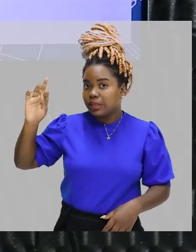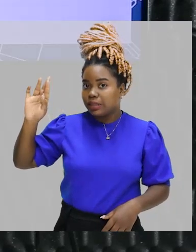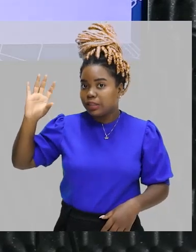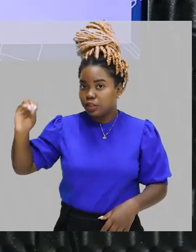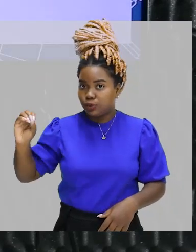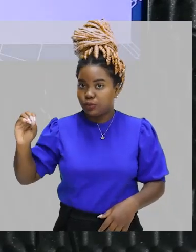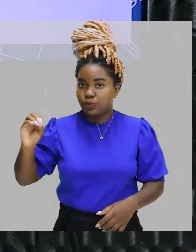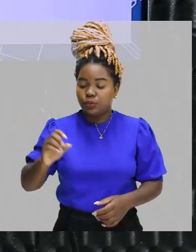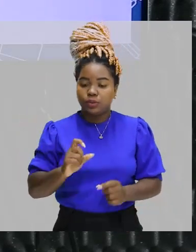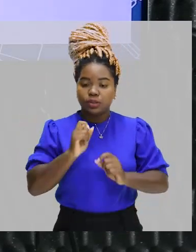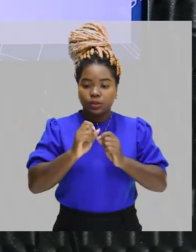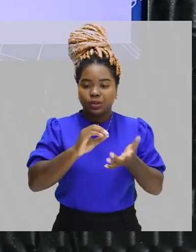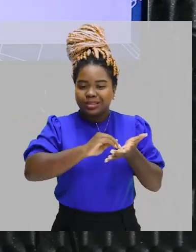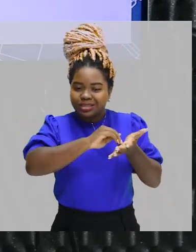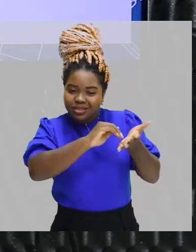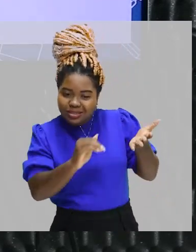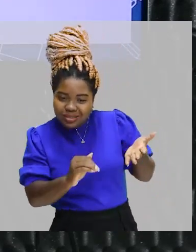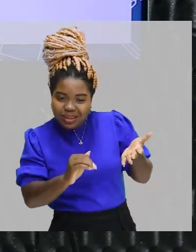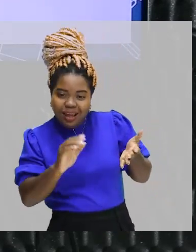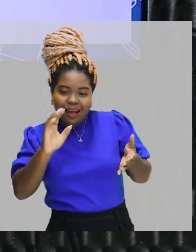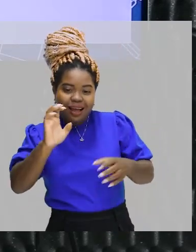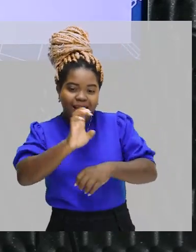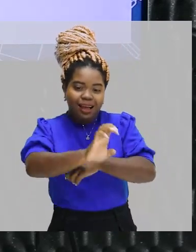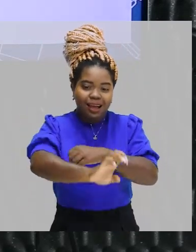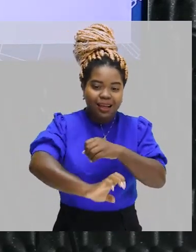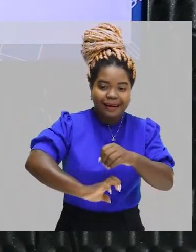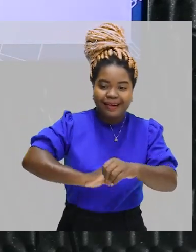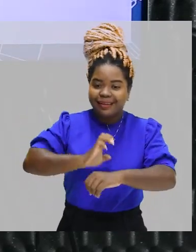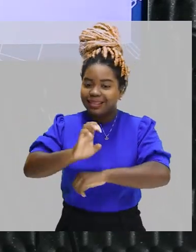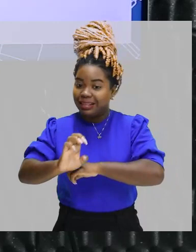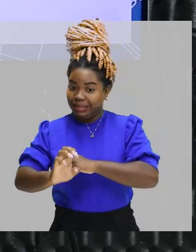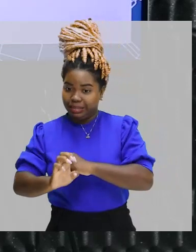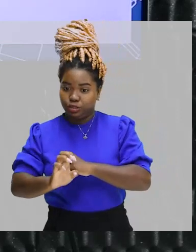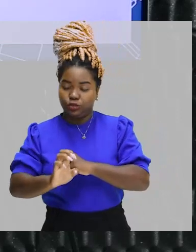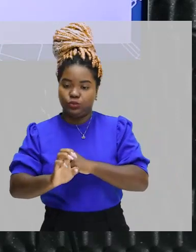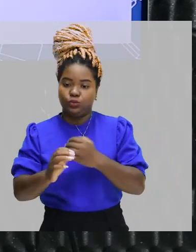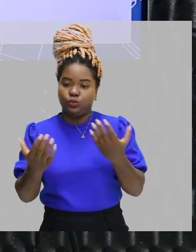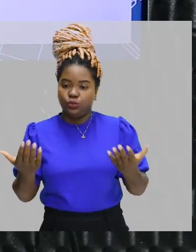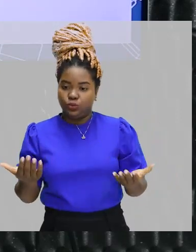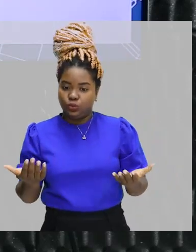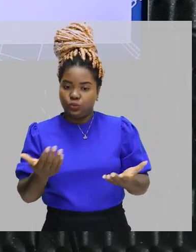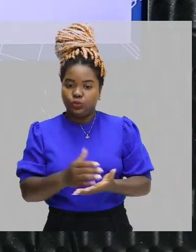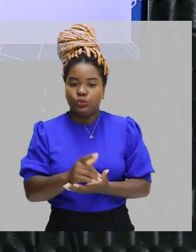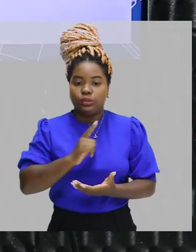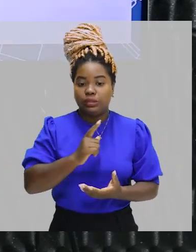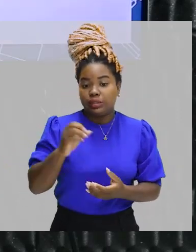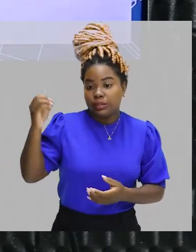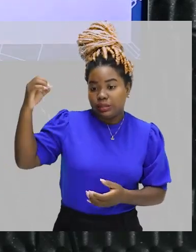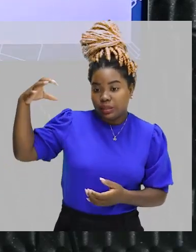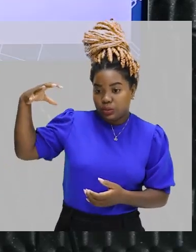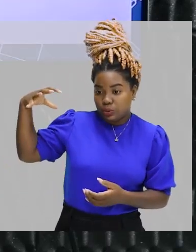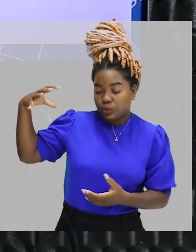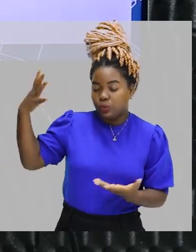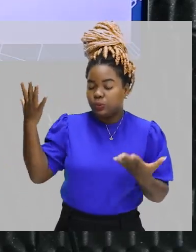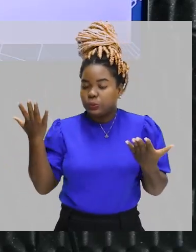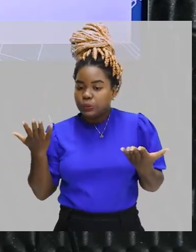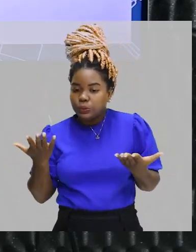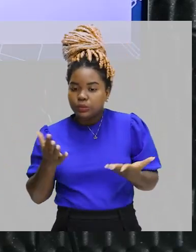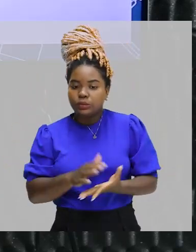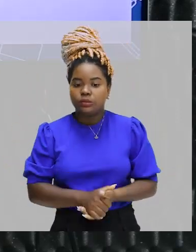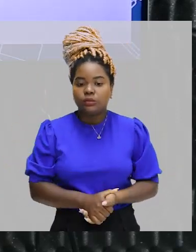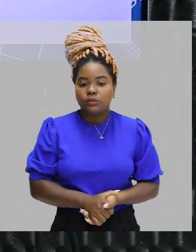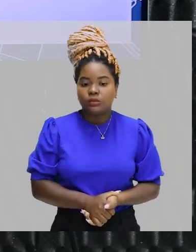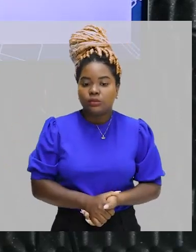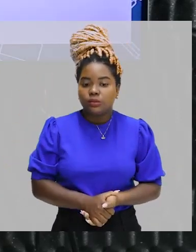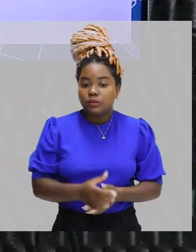gente tirar elétrons de átomos, não é, com a incidência dessa luz, tá ok?